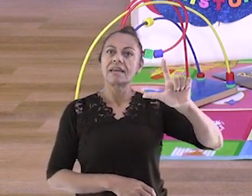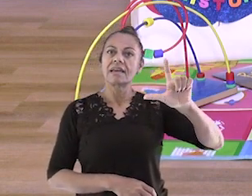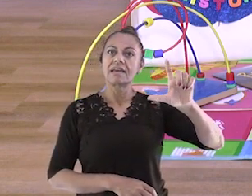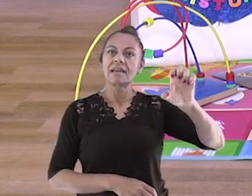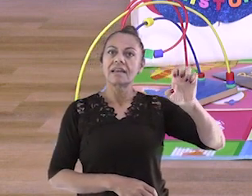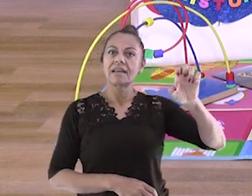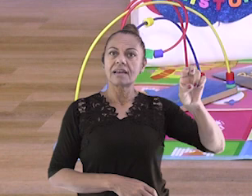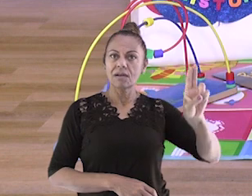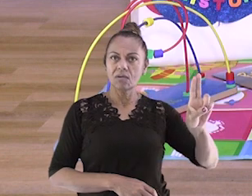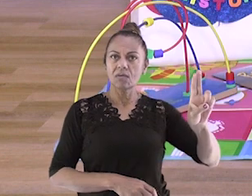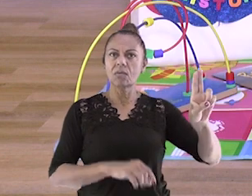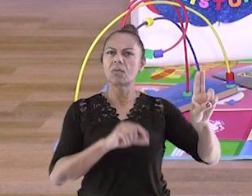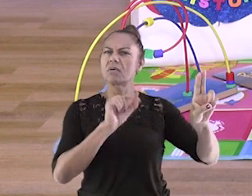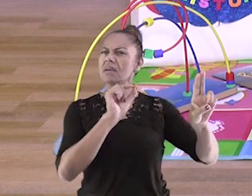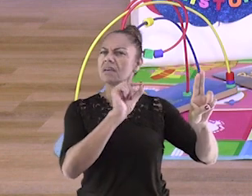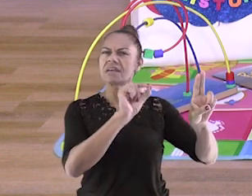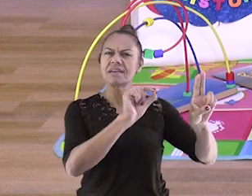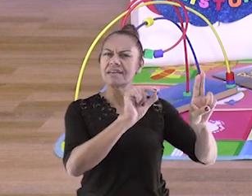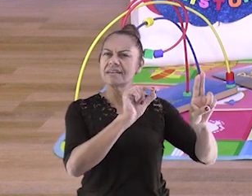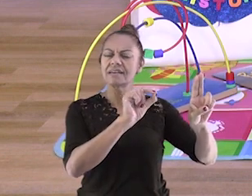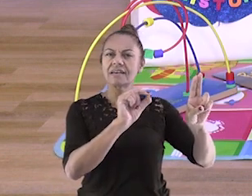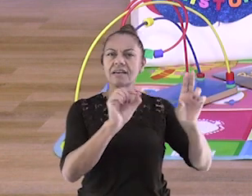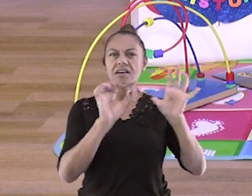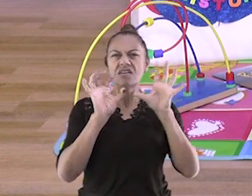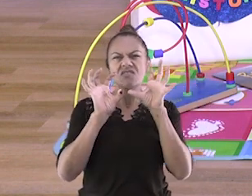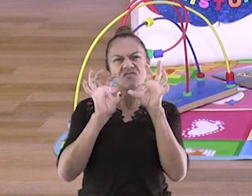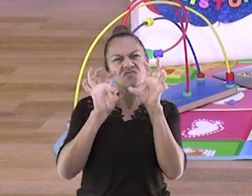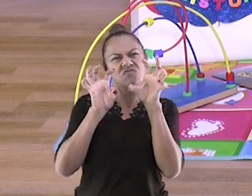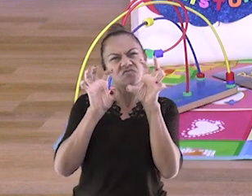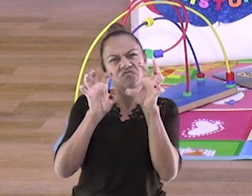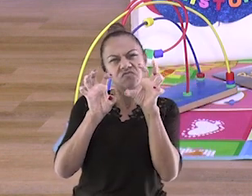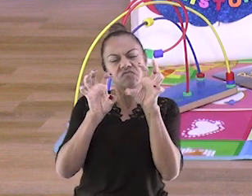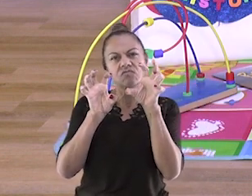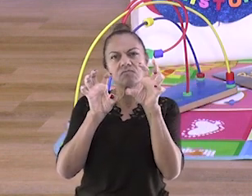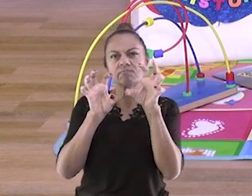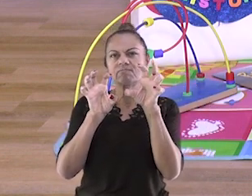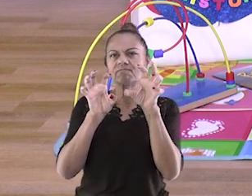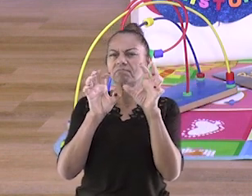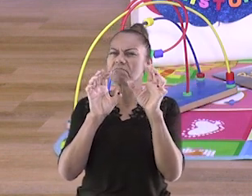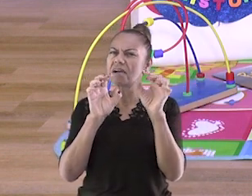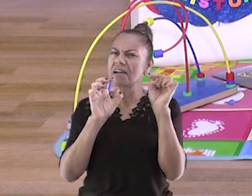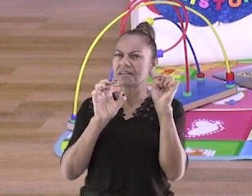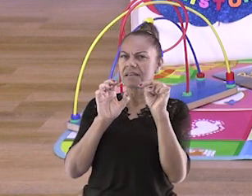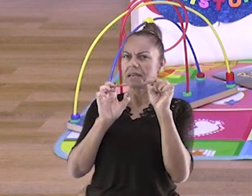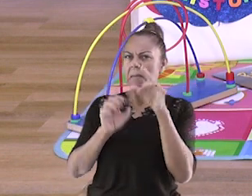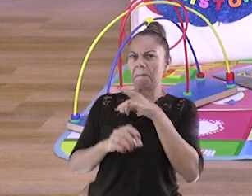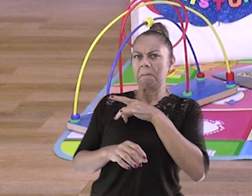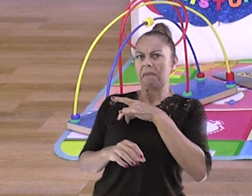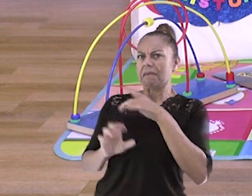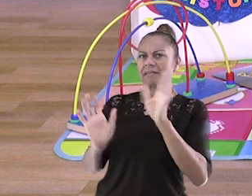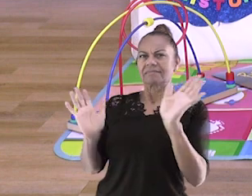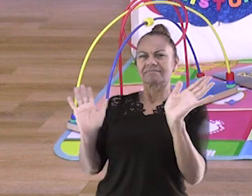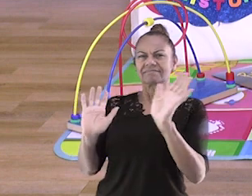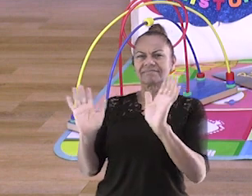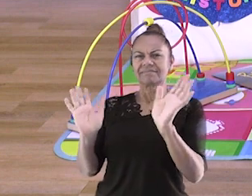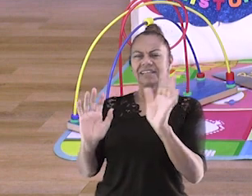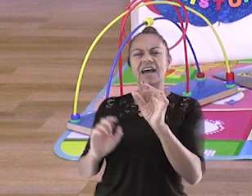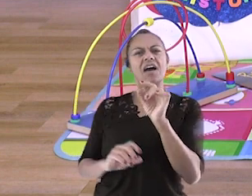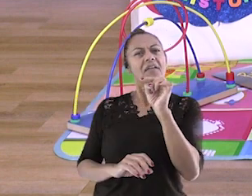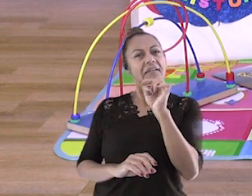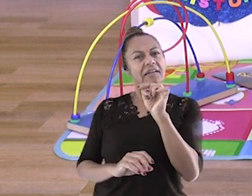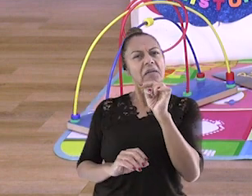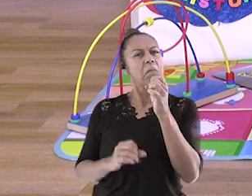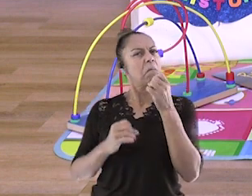precisa ficar com medo, porque Beleléu é um monstrinho muito gente boa. Mas antes de começar a contar a